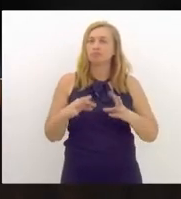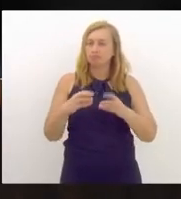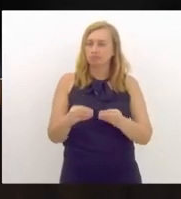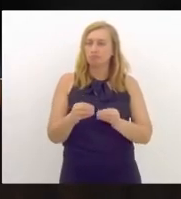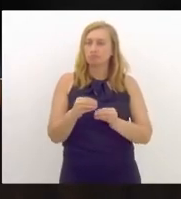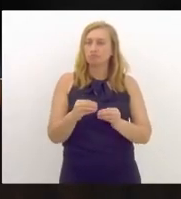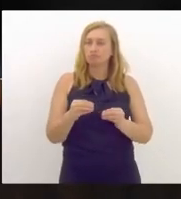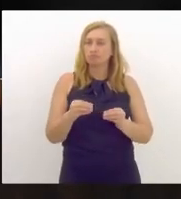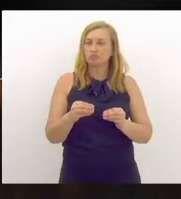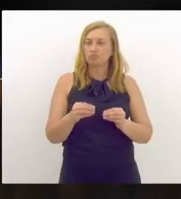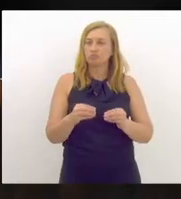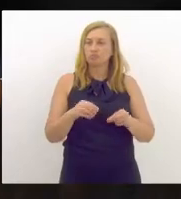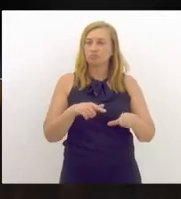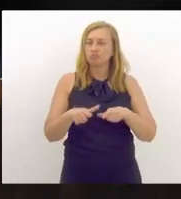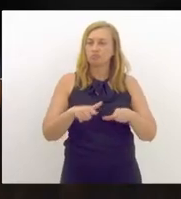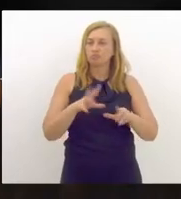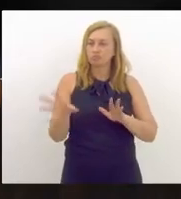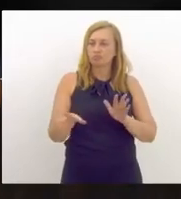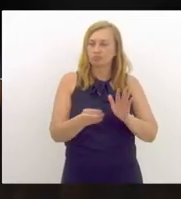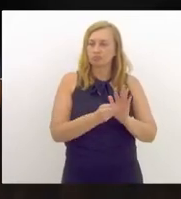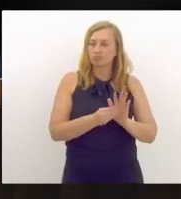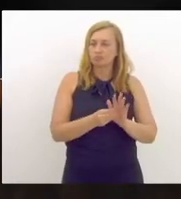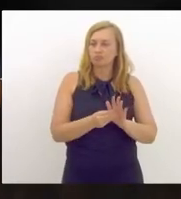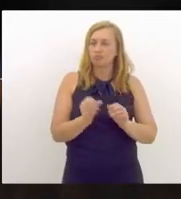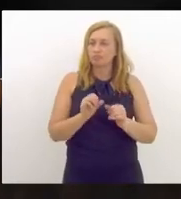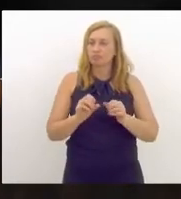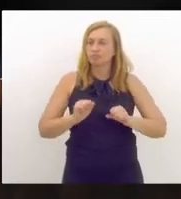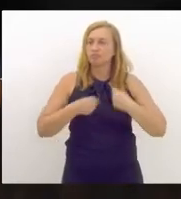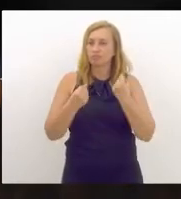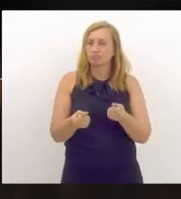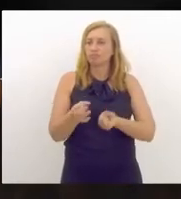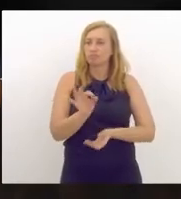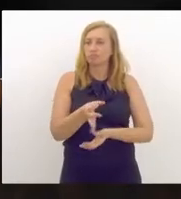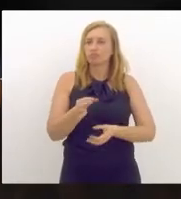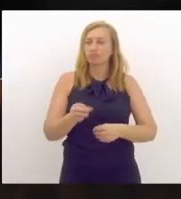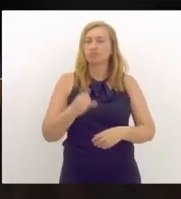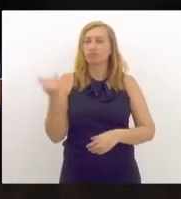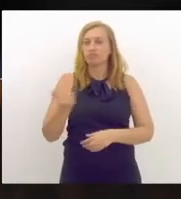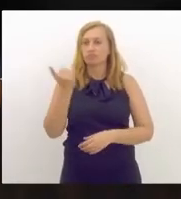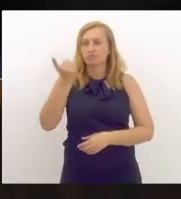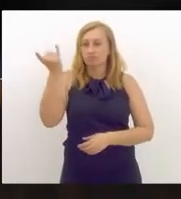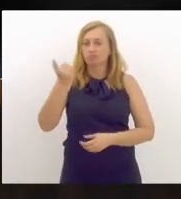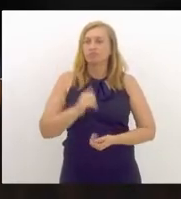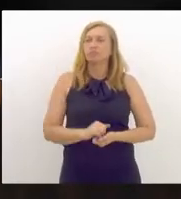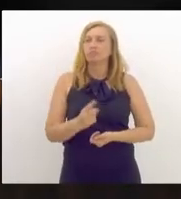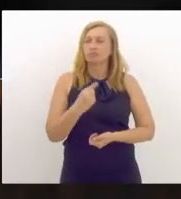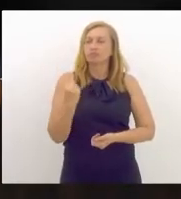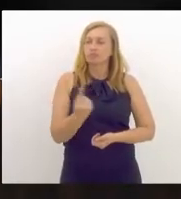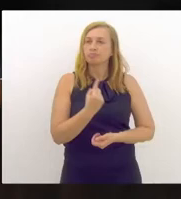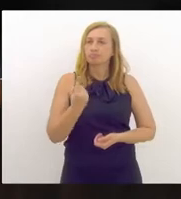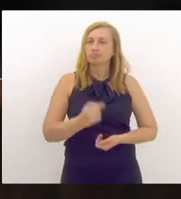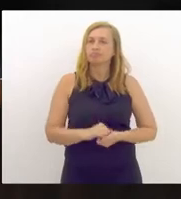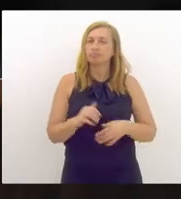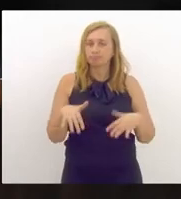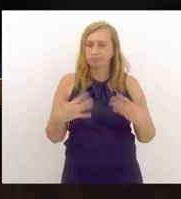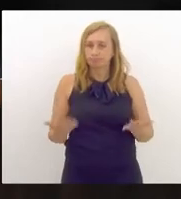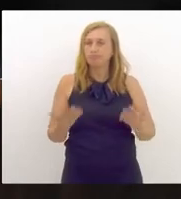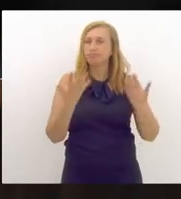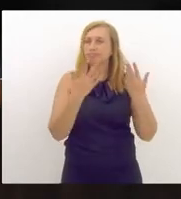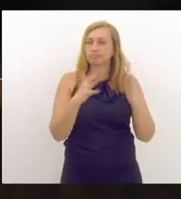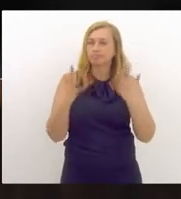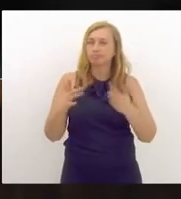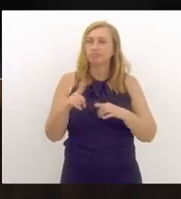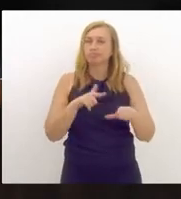mas é sim um esforço expressivo e muito necessário importante para nós então parabéns